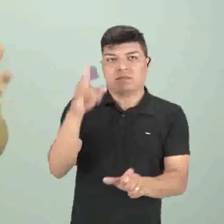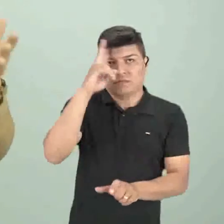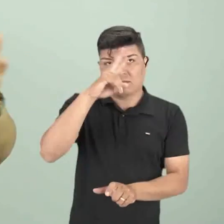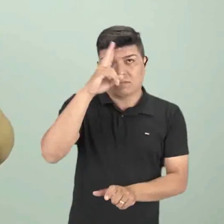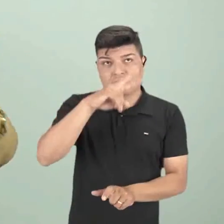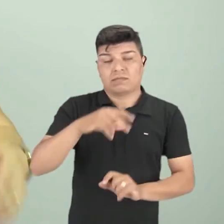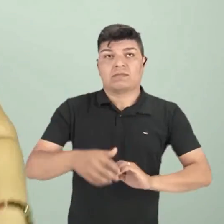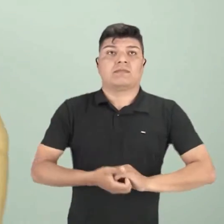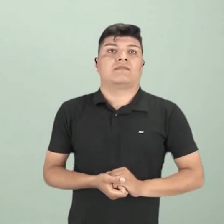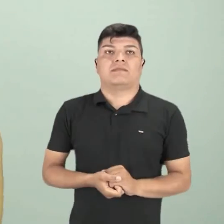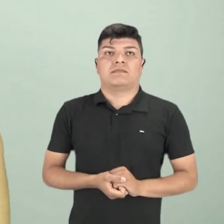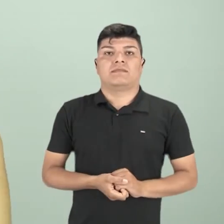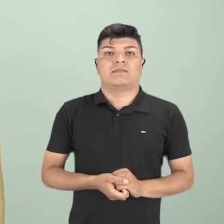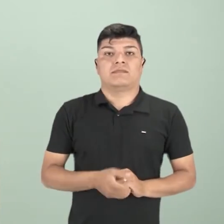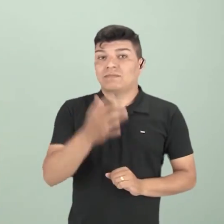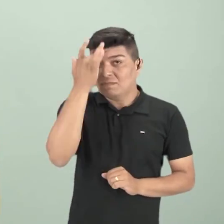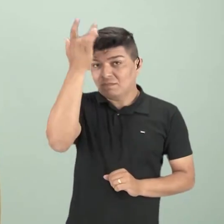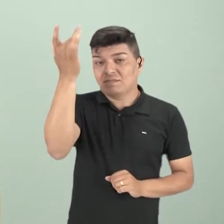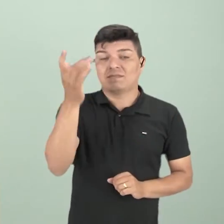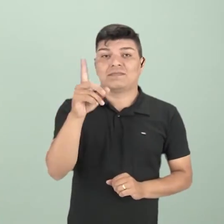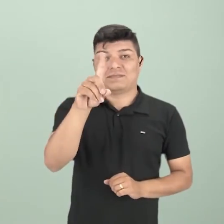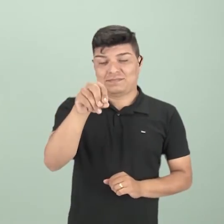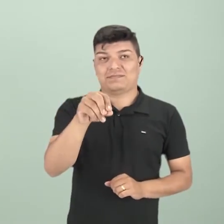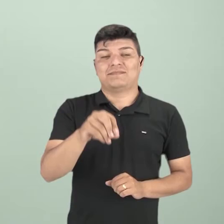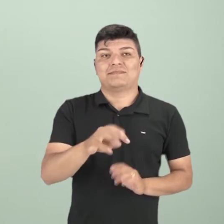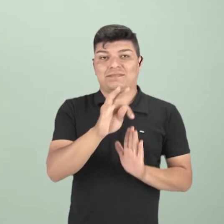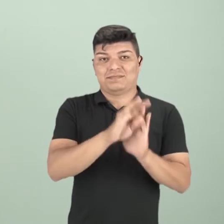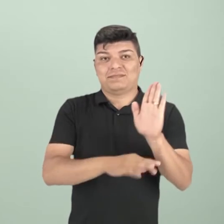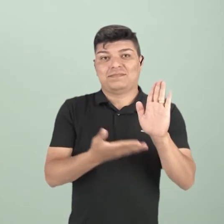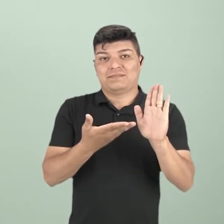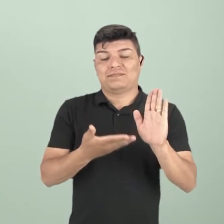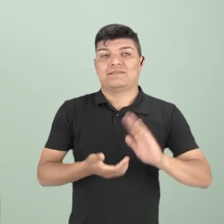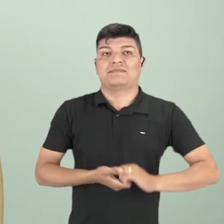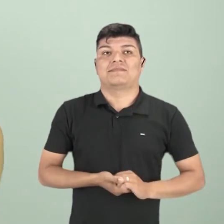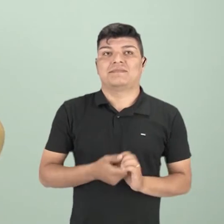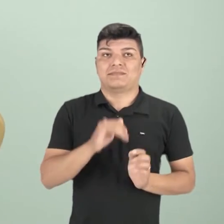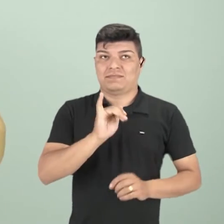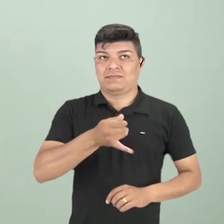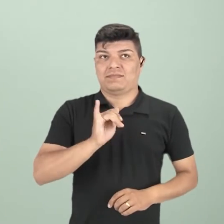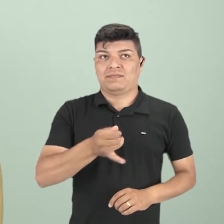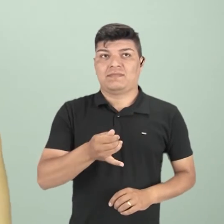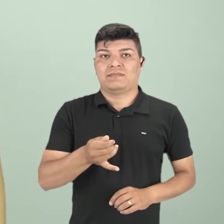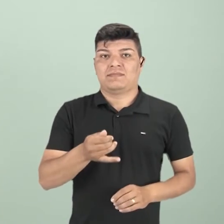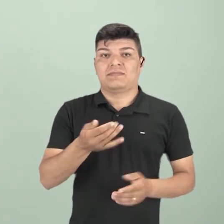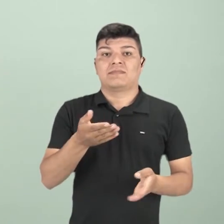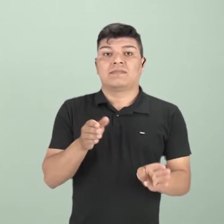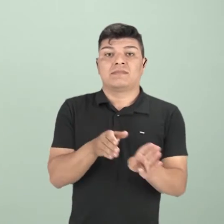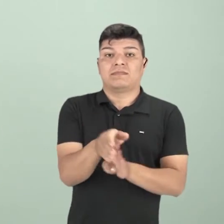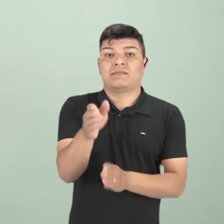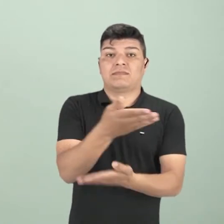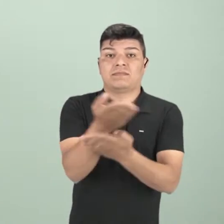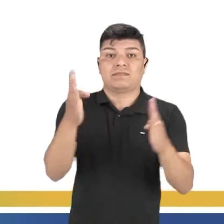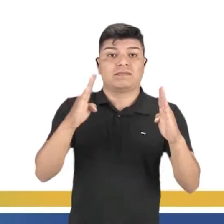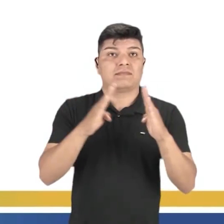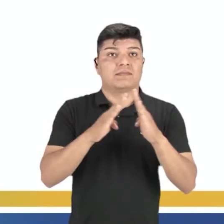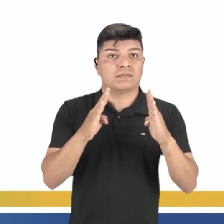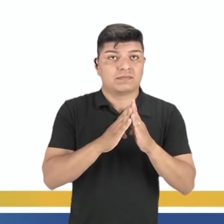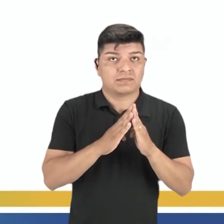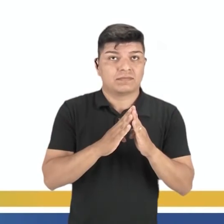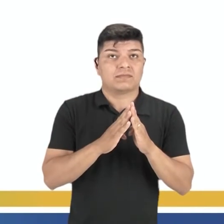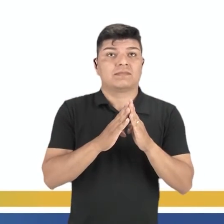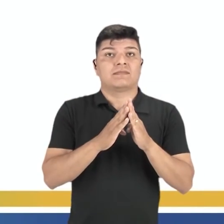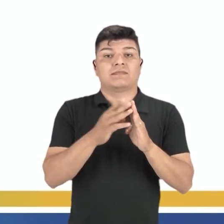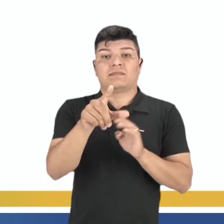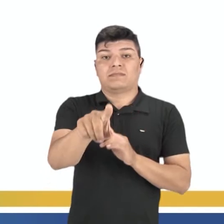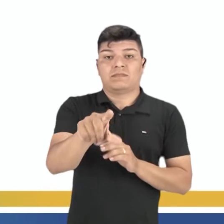lembrados? Então, fácil, não é? Esse estilo de texto narrativo? Então, o que eu proponho para vocês para casa? Que